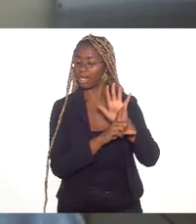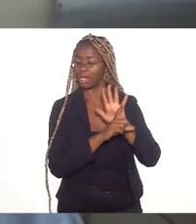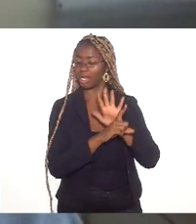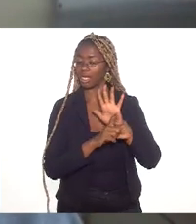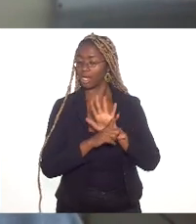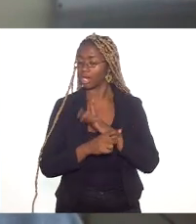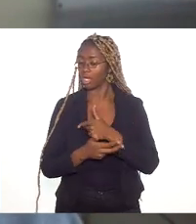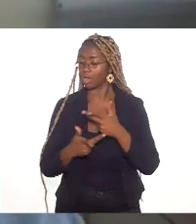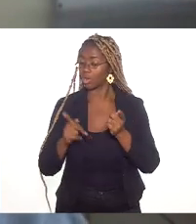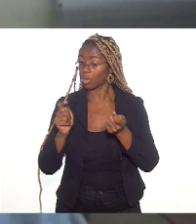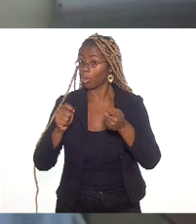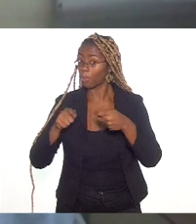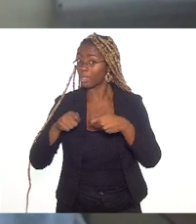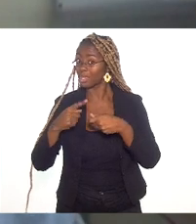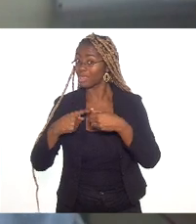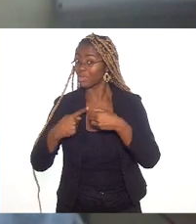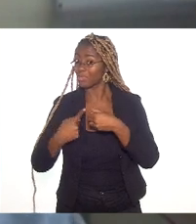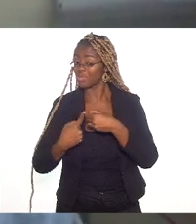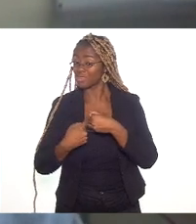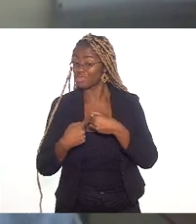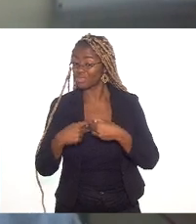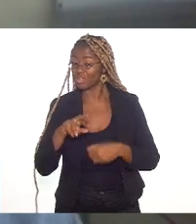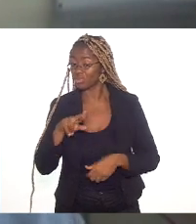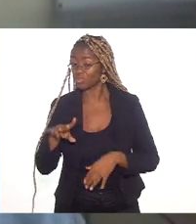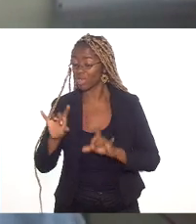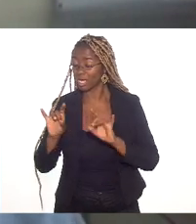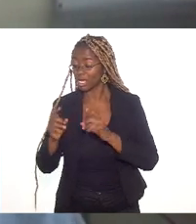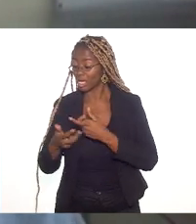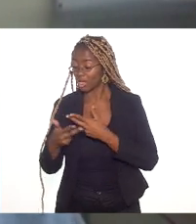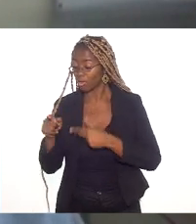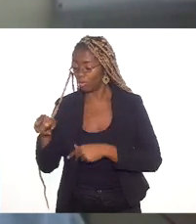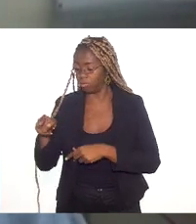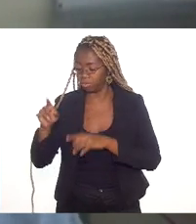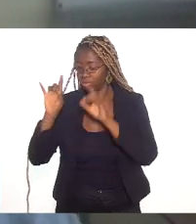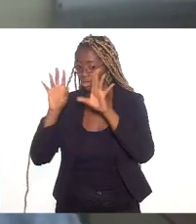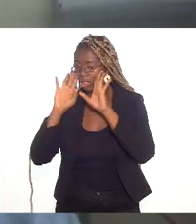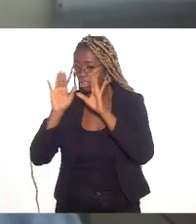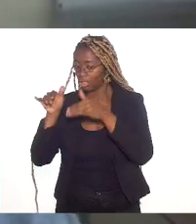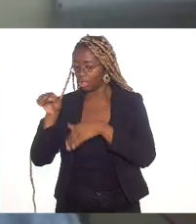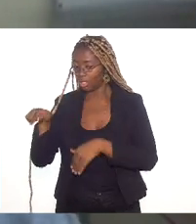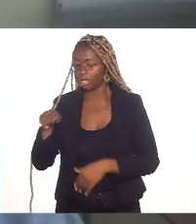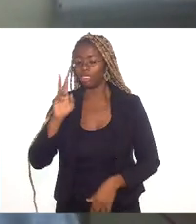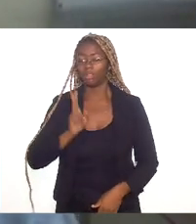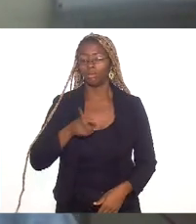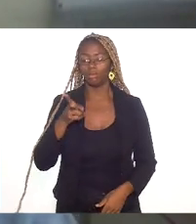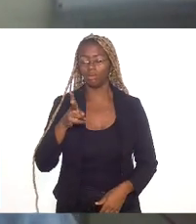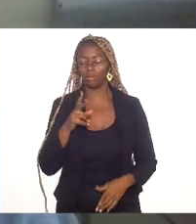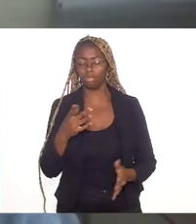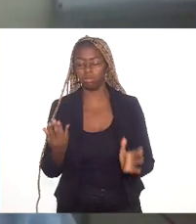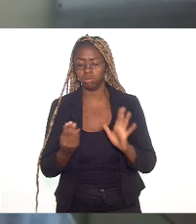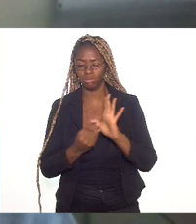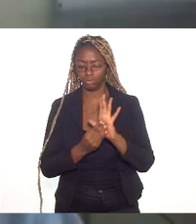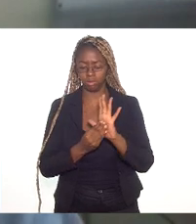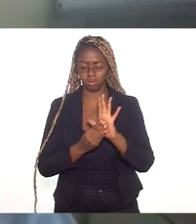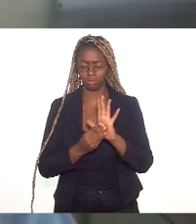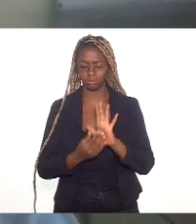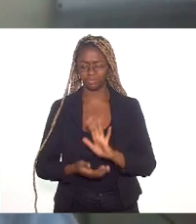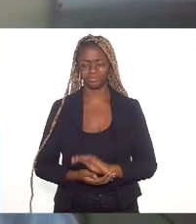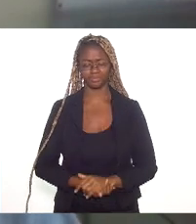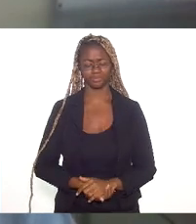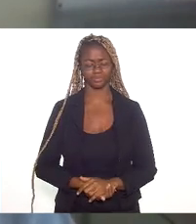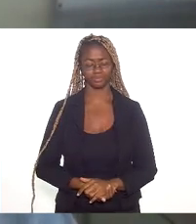incompetência municipal, não é o caso específico, sempre colocando a salvaguarda que